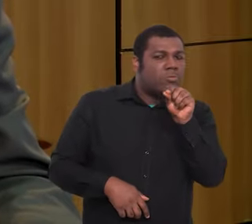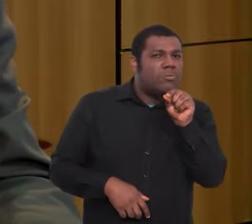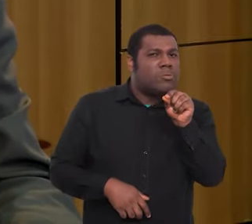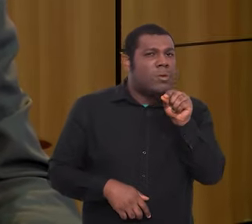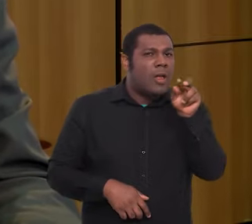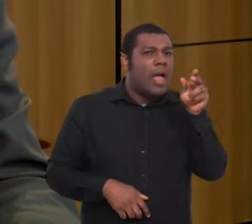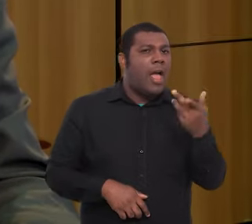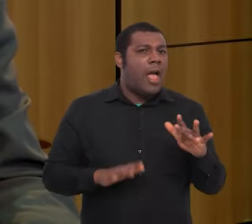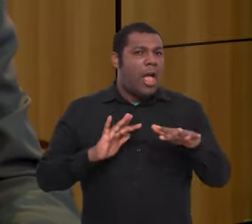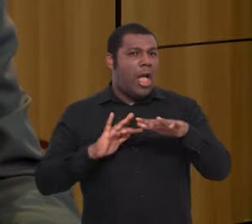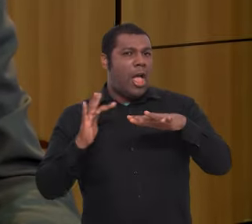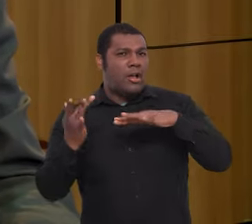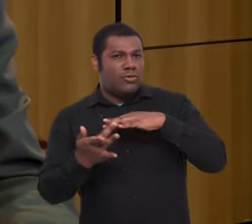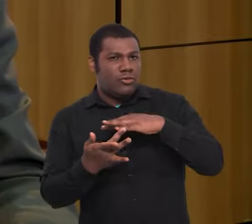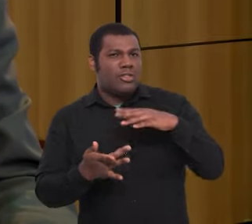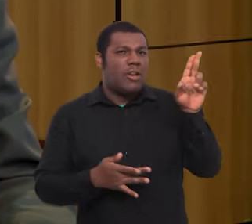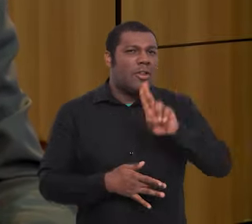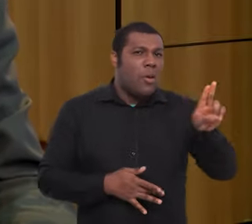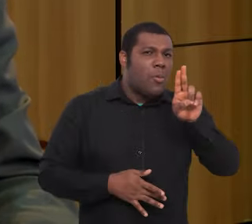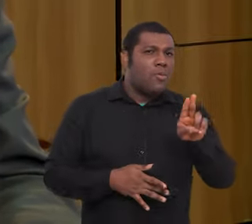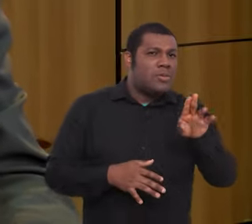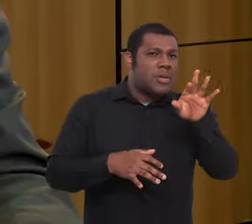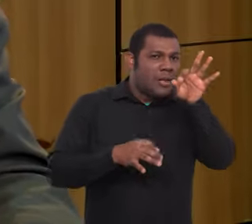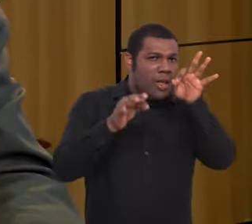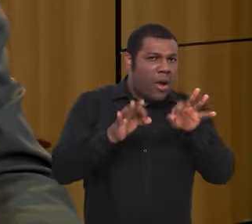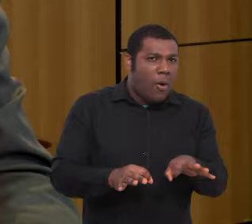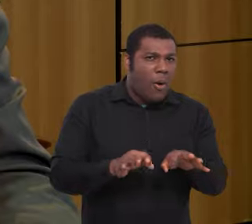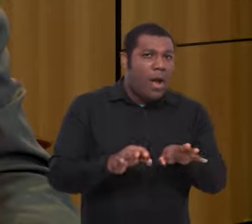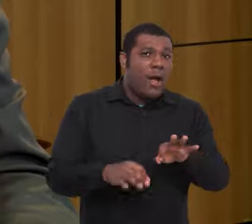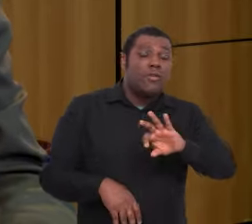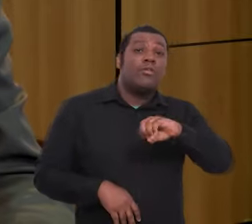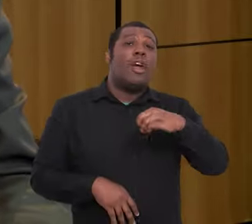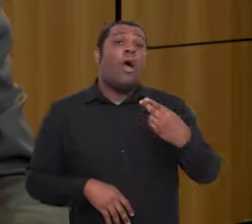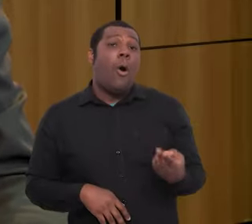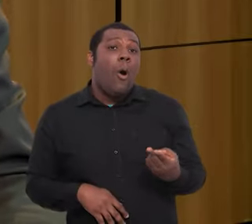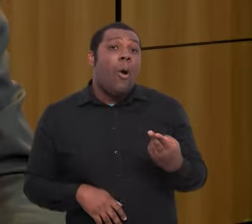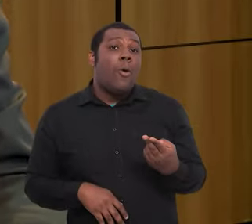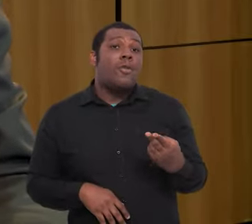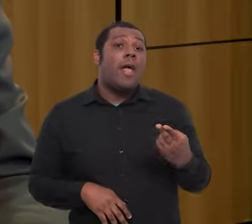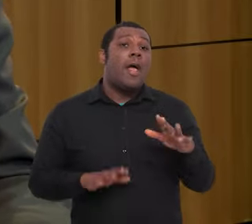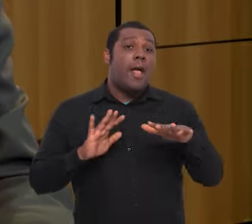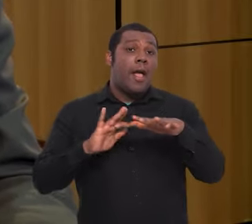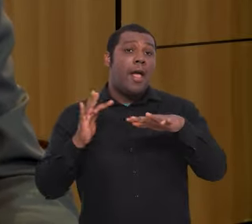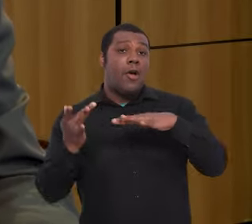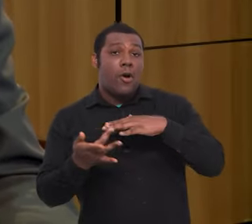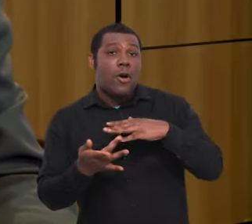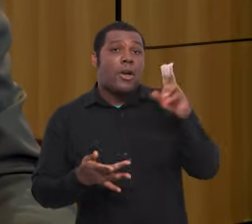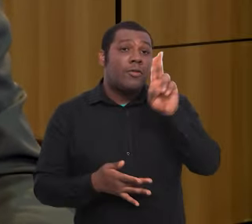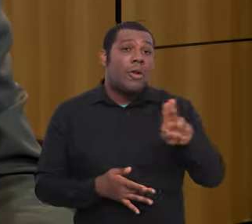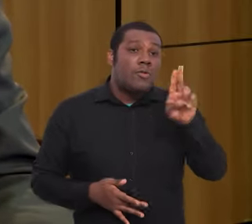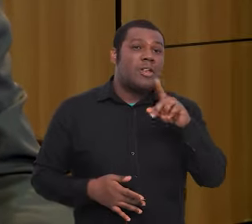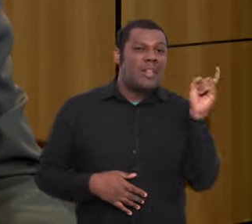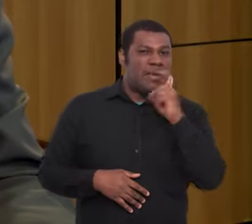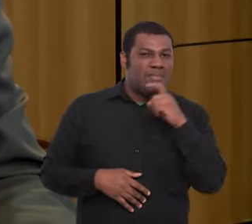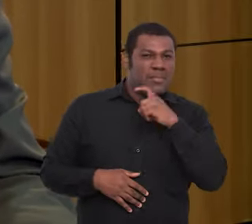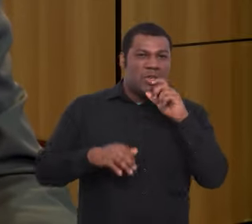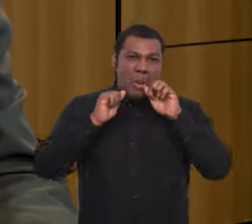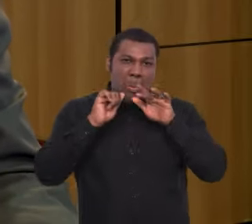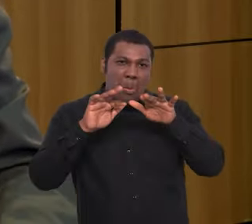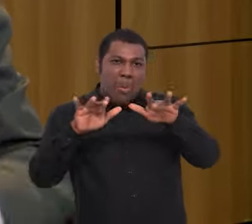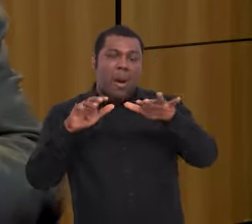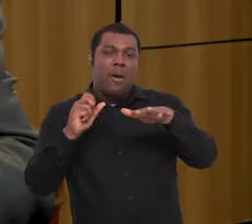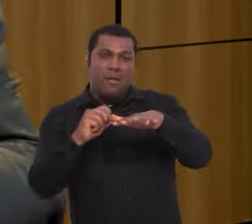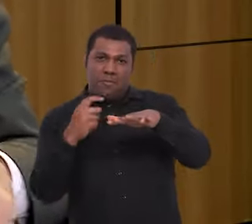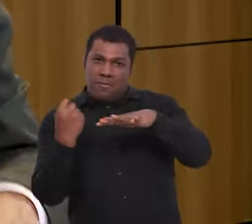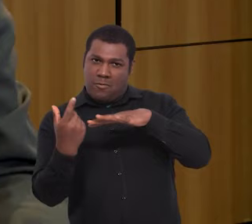usando ela corretamente ou se você tá usando ela para destruir destruir reputação de pessoas destruir verdades